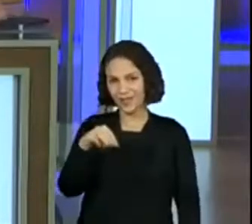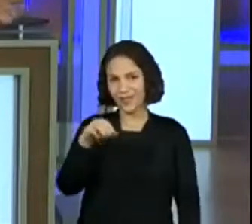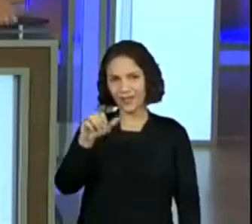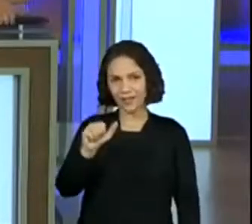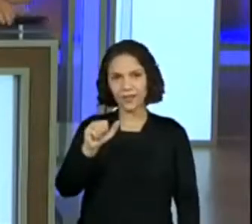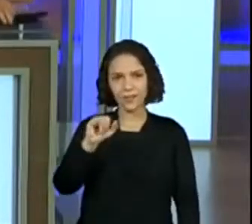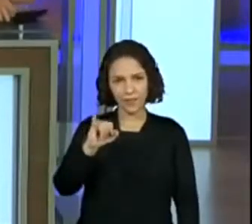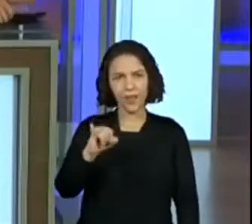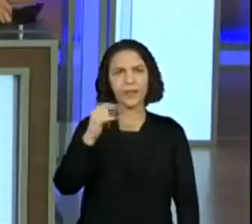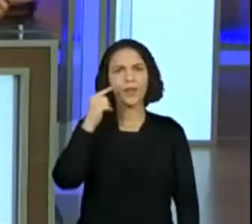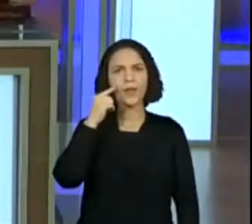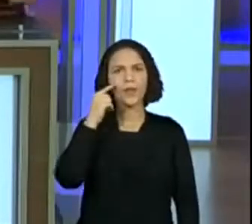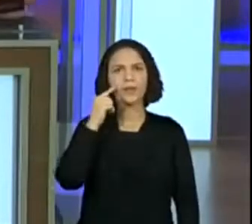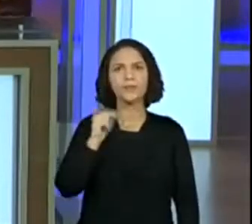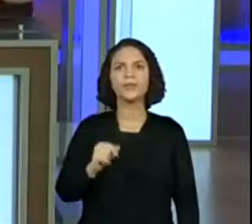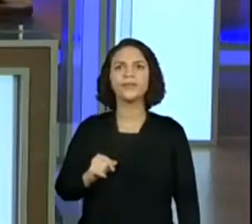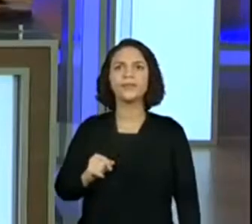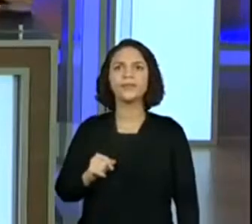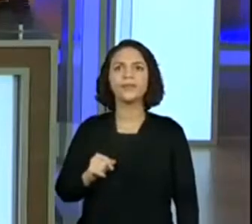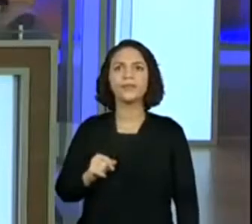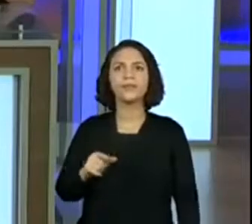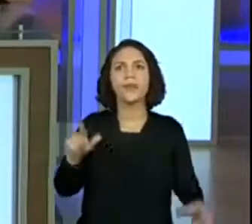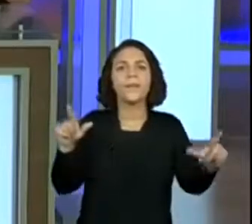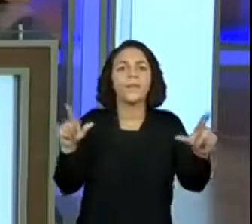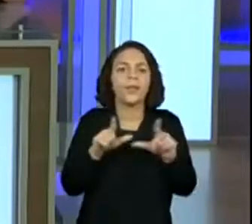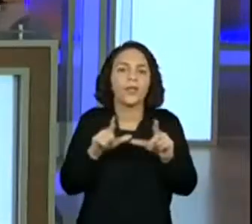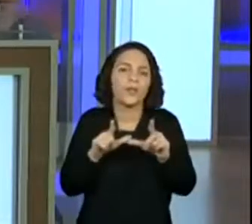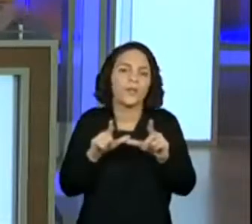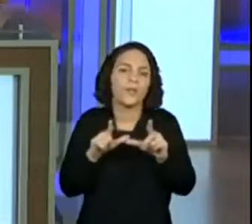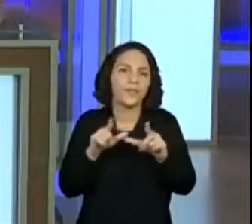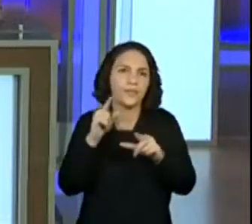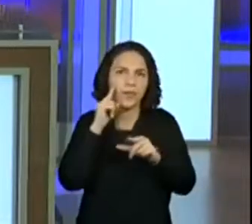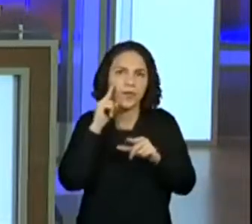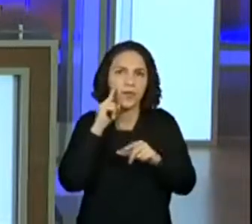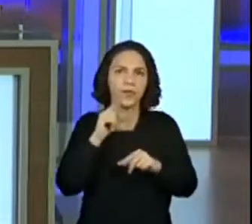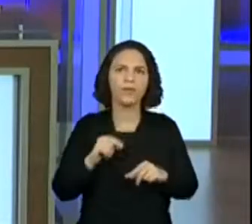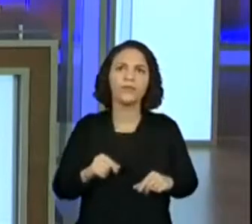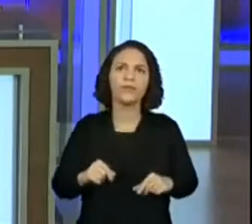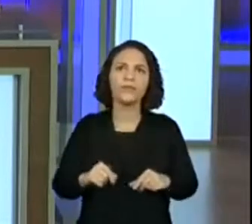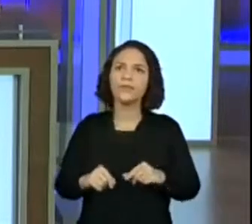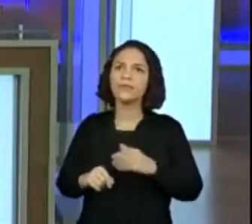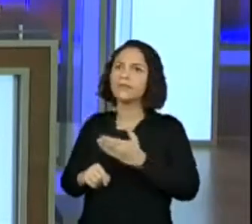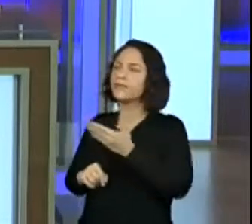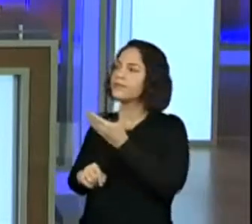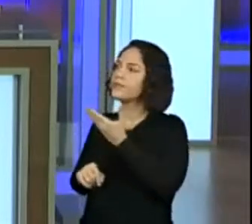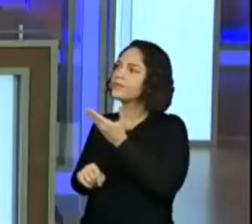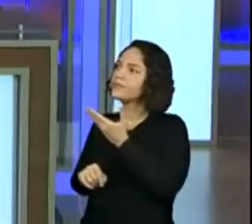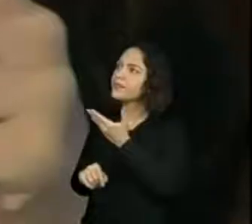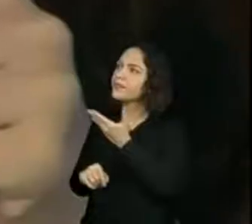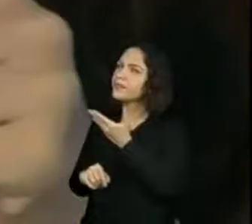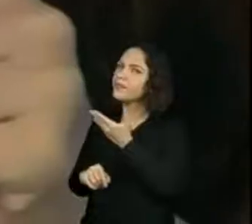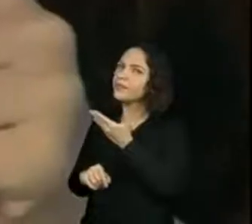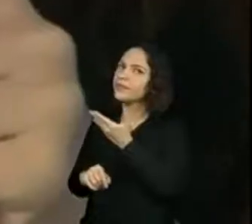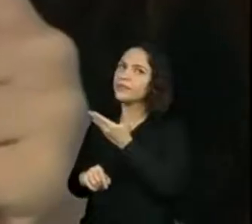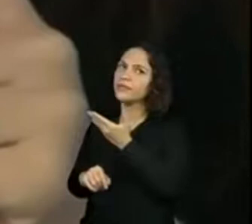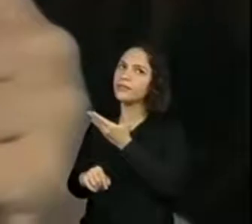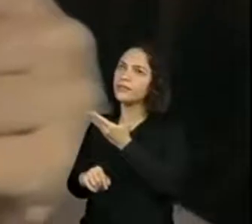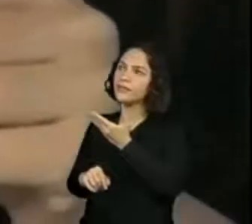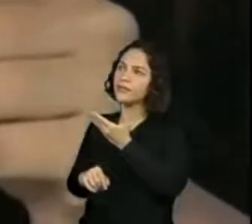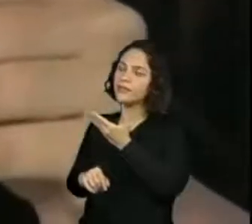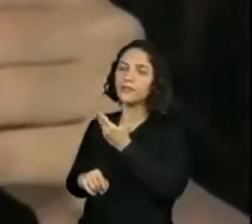até mostrar aqui, ele é menorzinho, ó. Isso, ó, são imagens